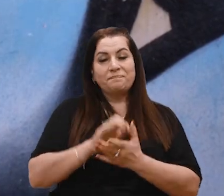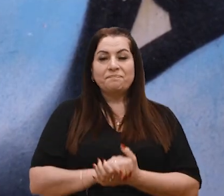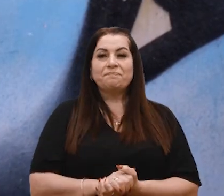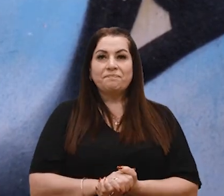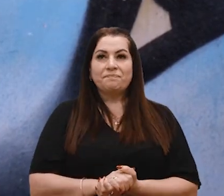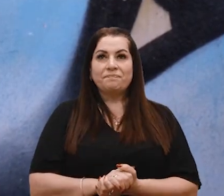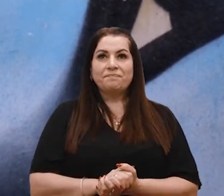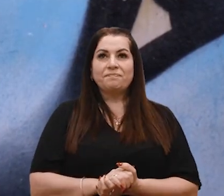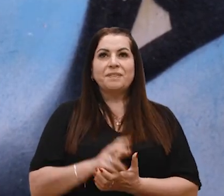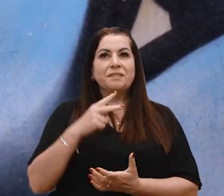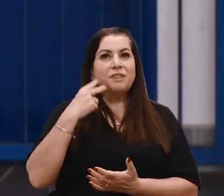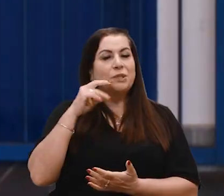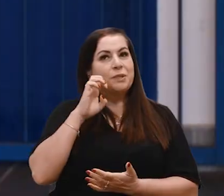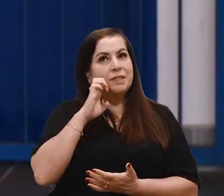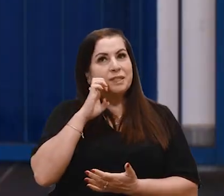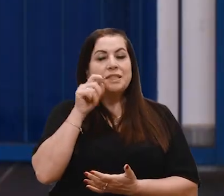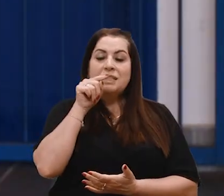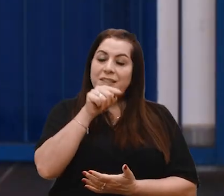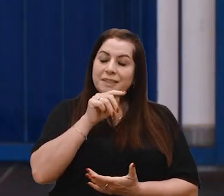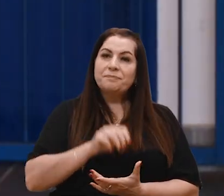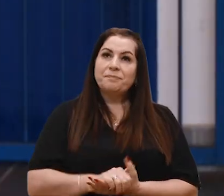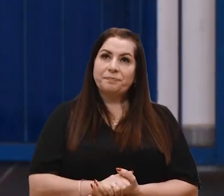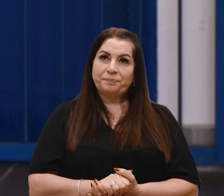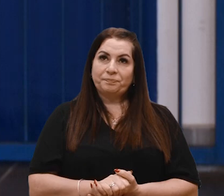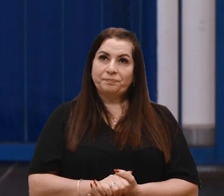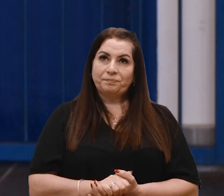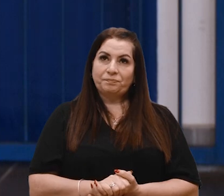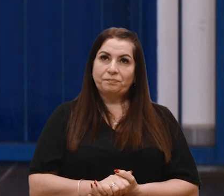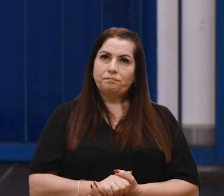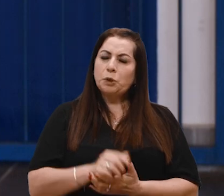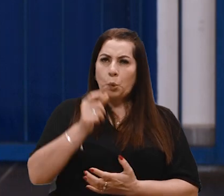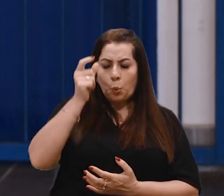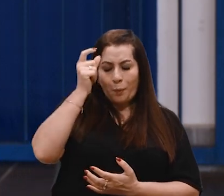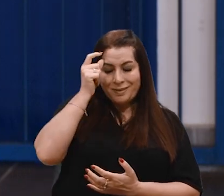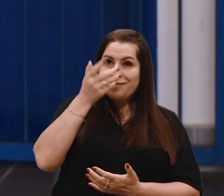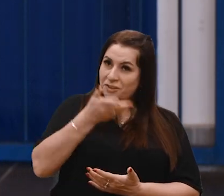por propostas assim. Vereadora Estela, e a senhora,